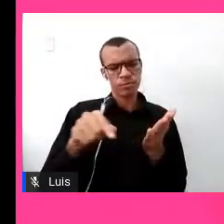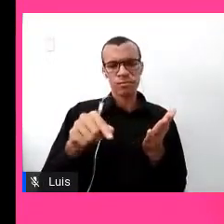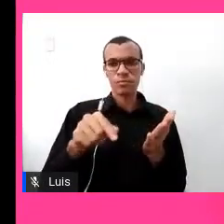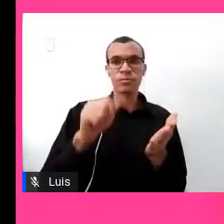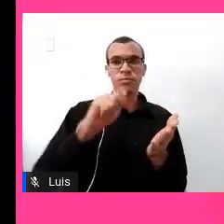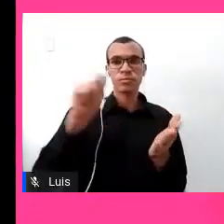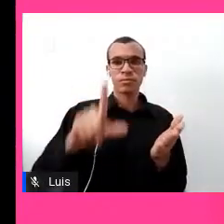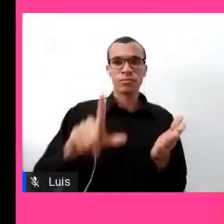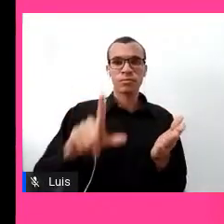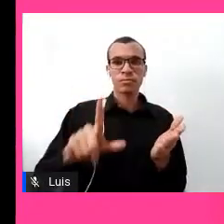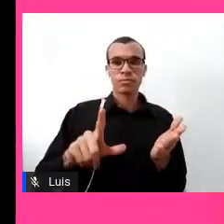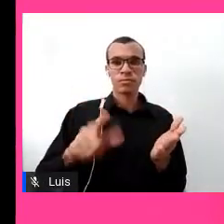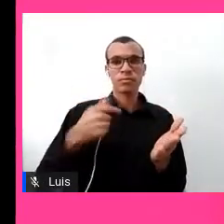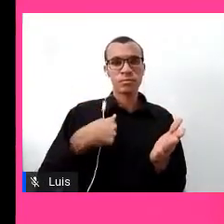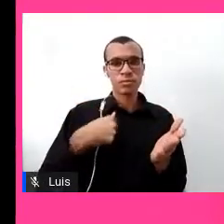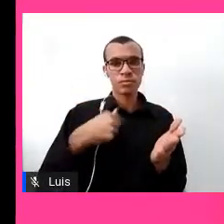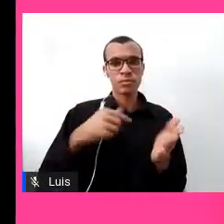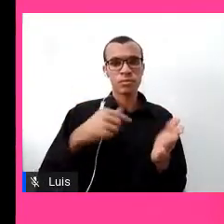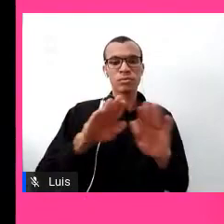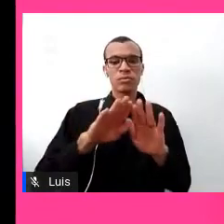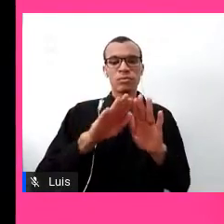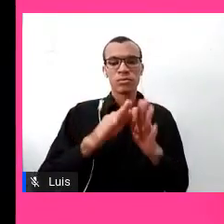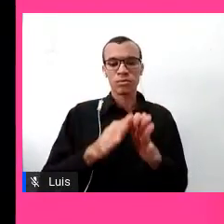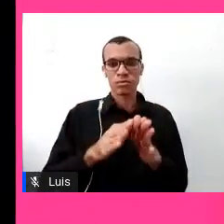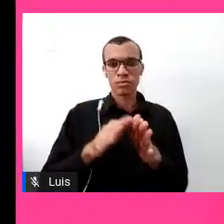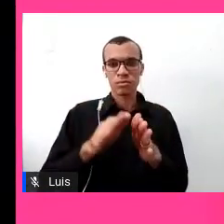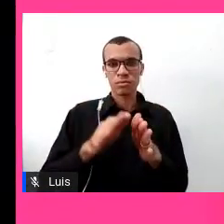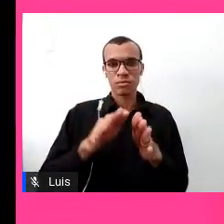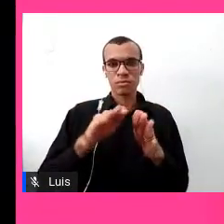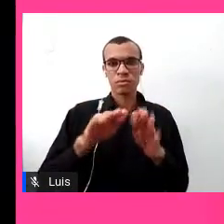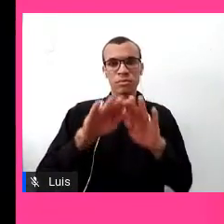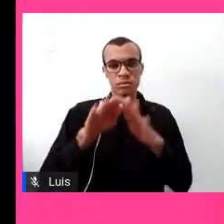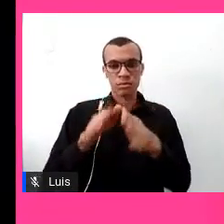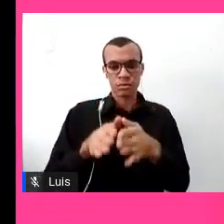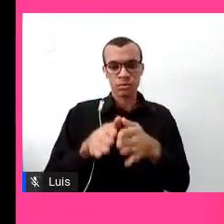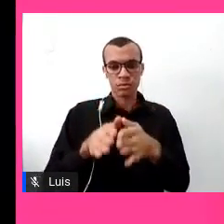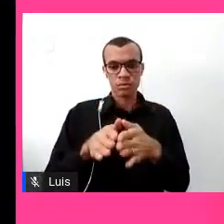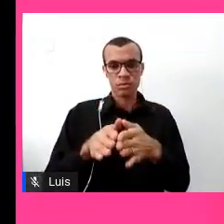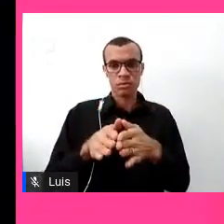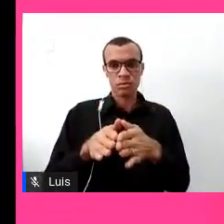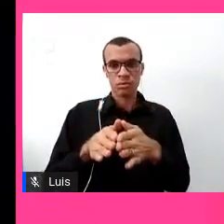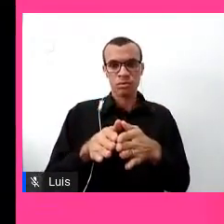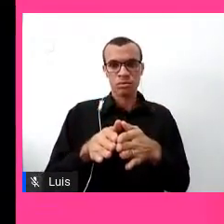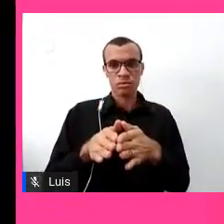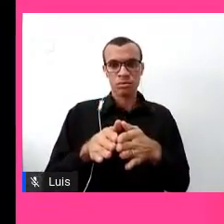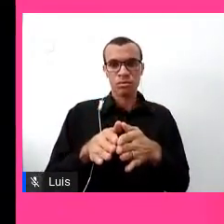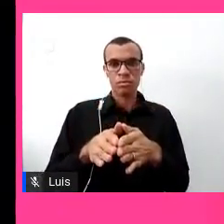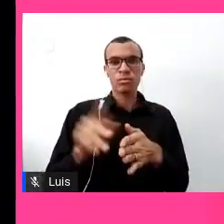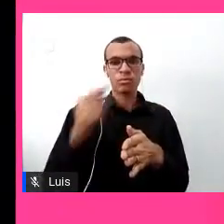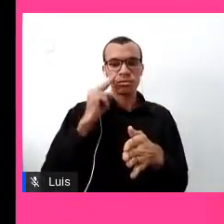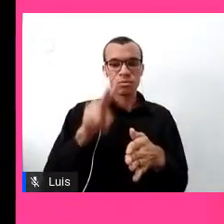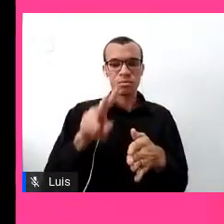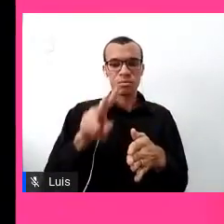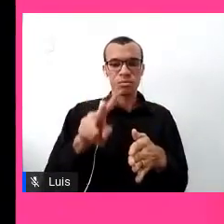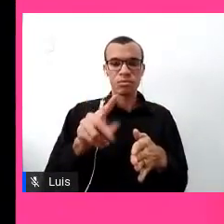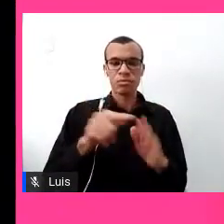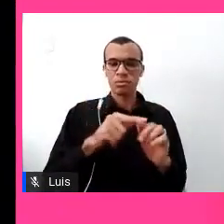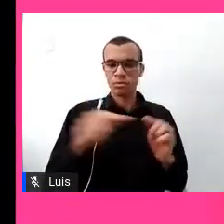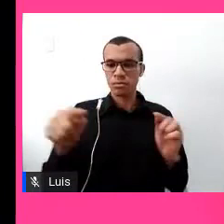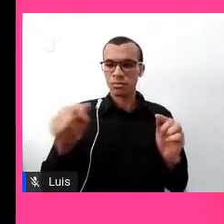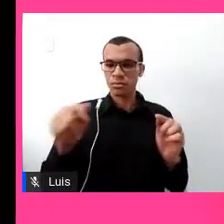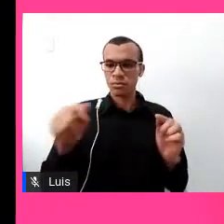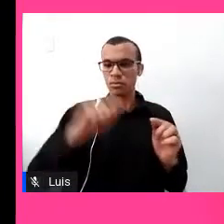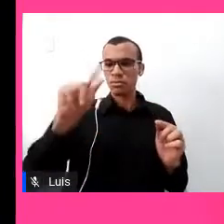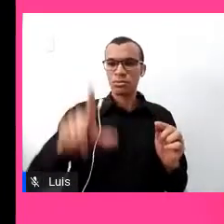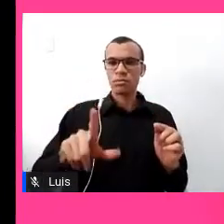dobrar para baixo, dessa forma, ok? Então, está riscado de azul, dobra para